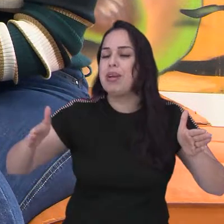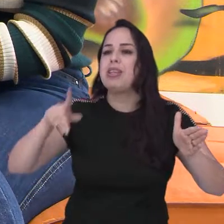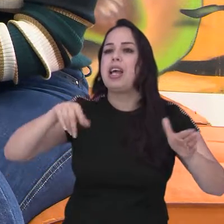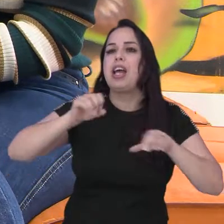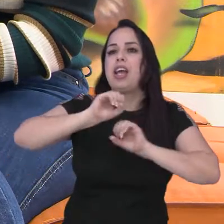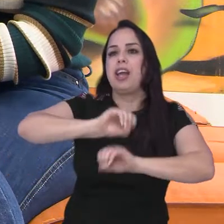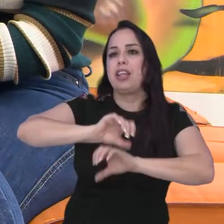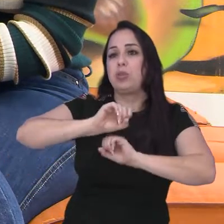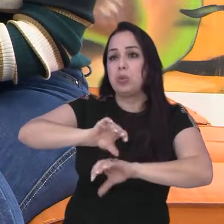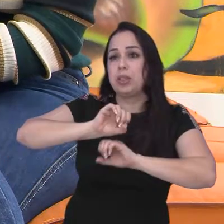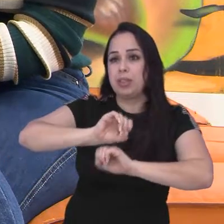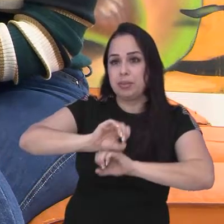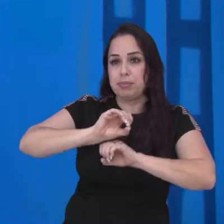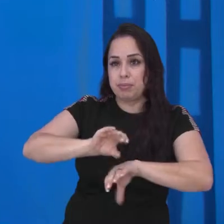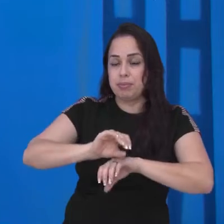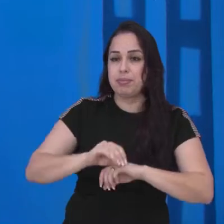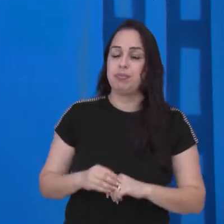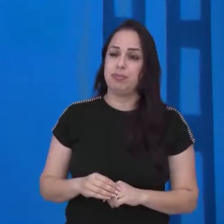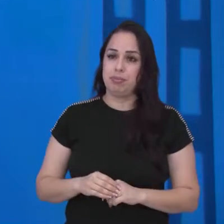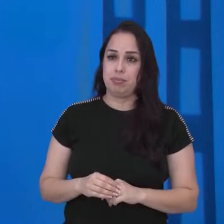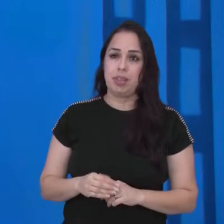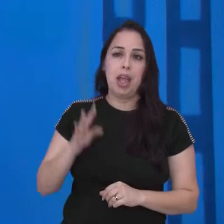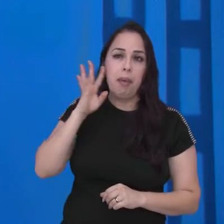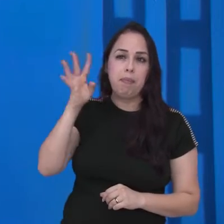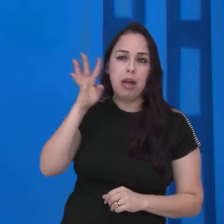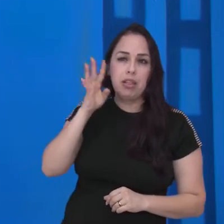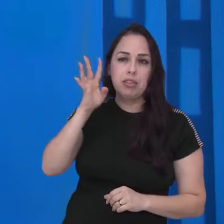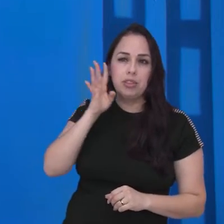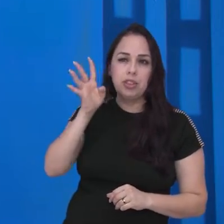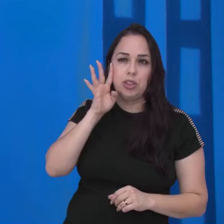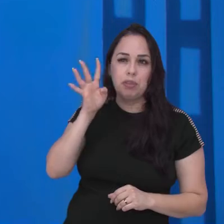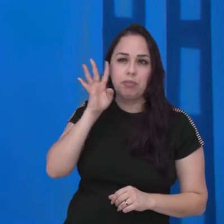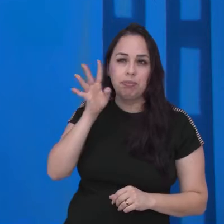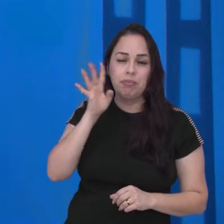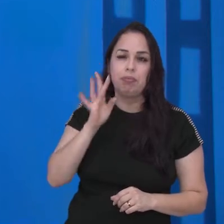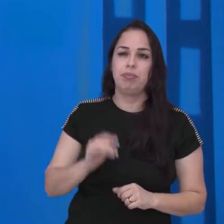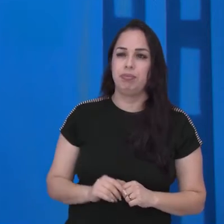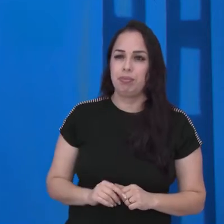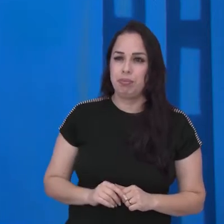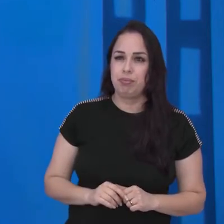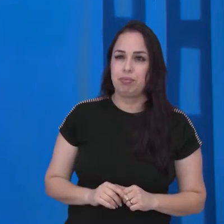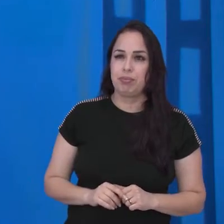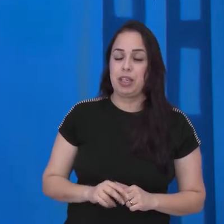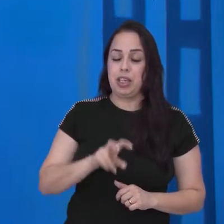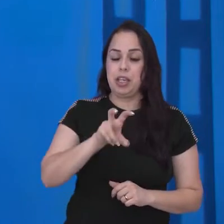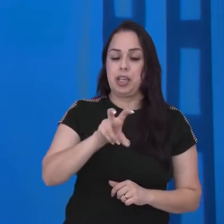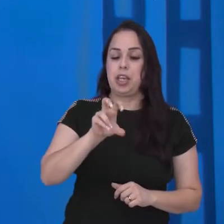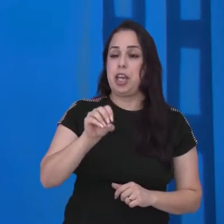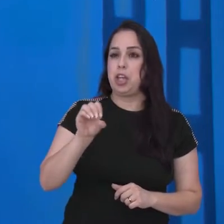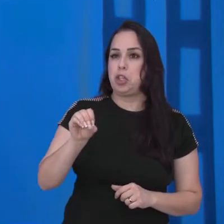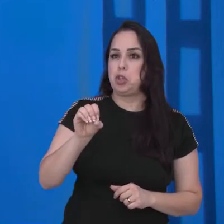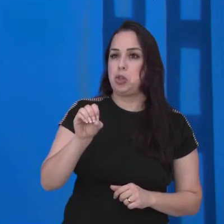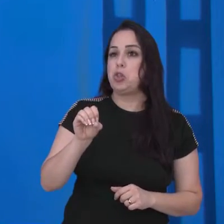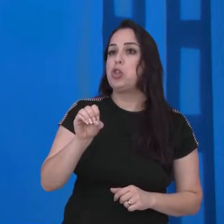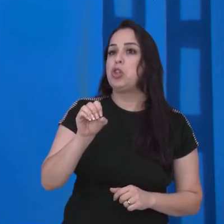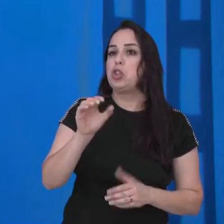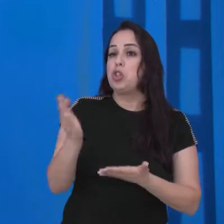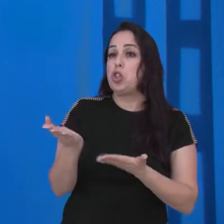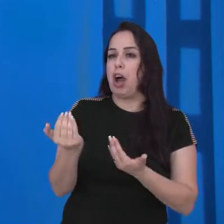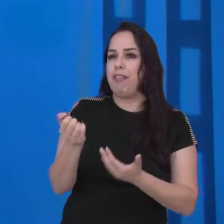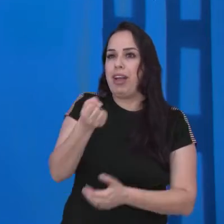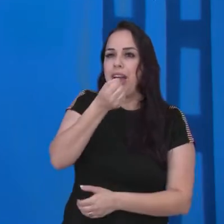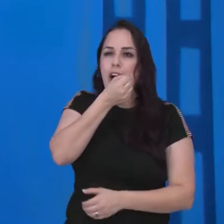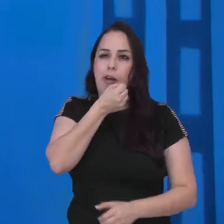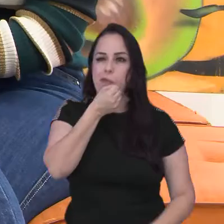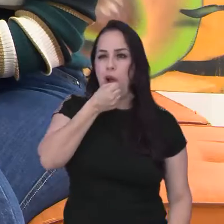ele é um processo educacional, porque você imagina você ter uma atenção de 500 jovens com o microfone na